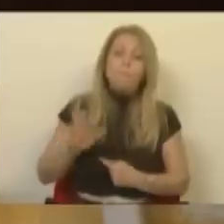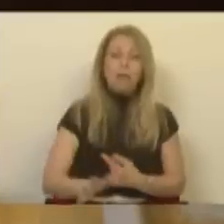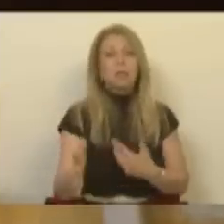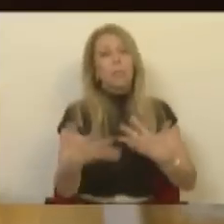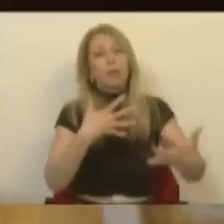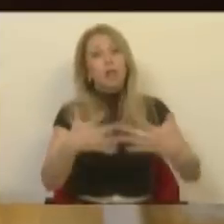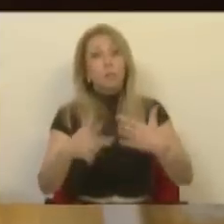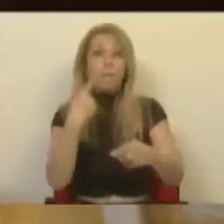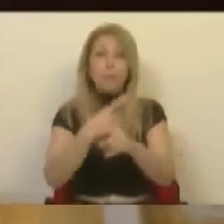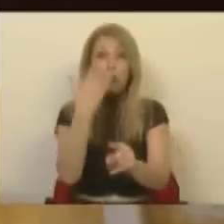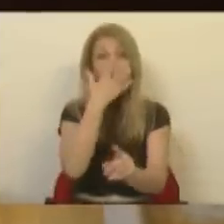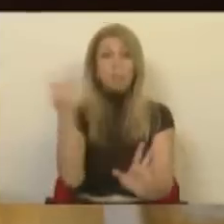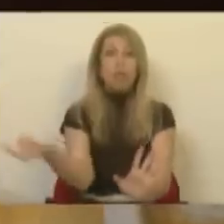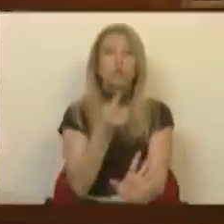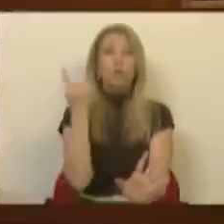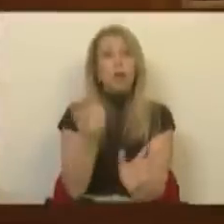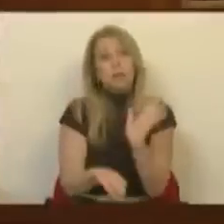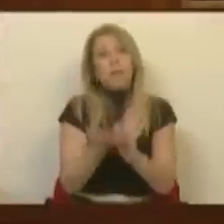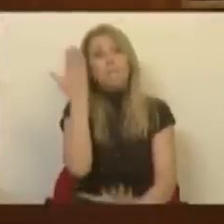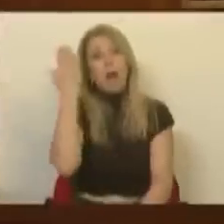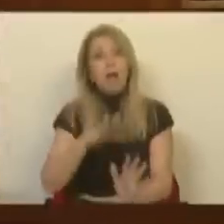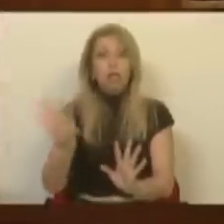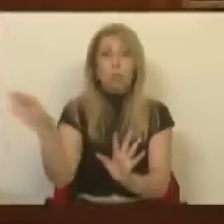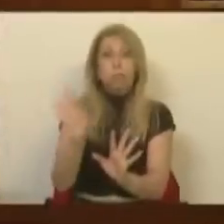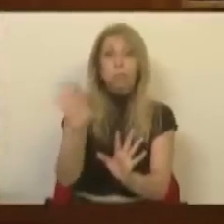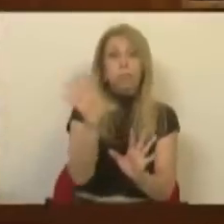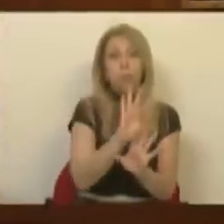grande passo para Portugal Muito obrigado